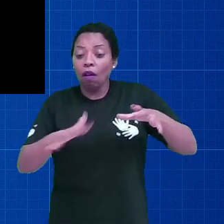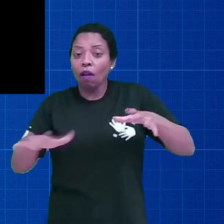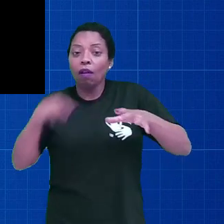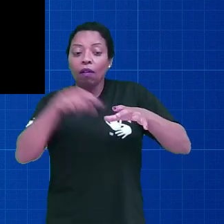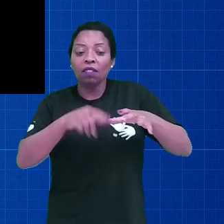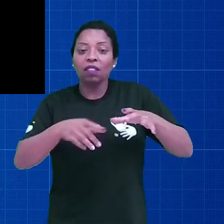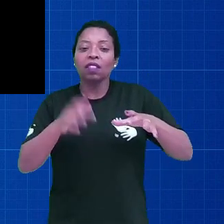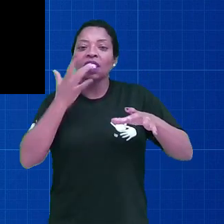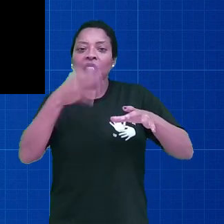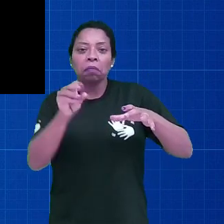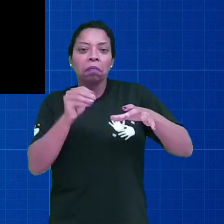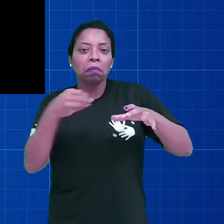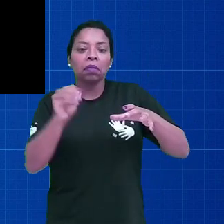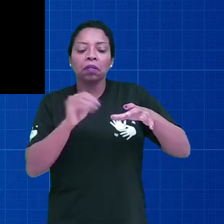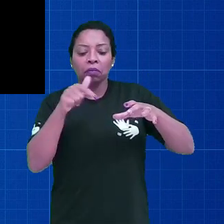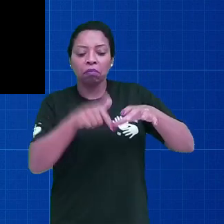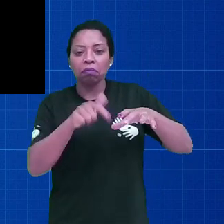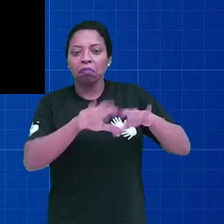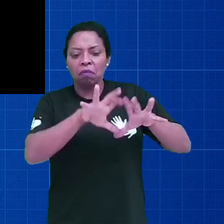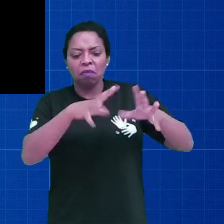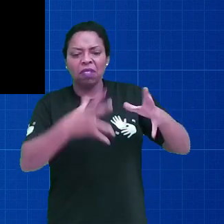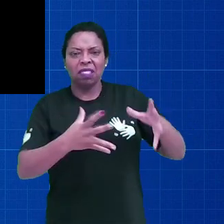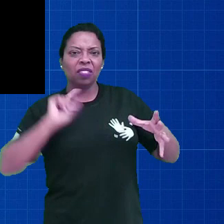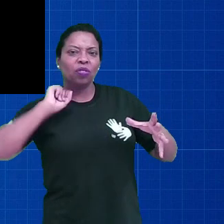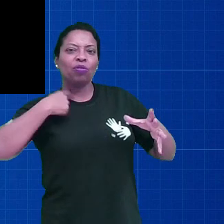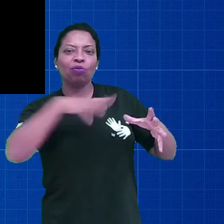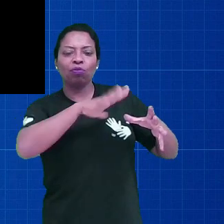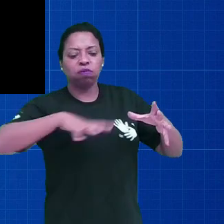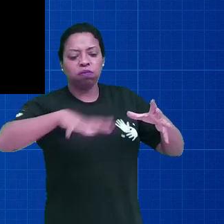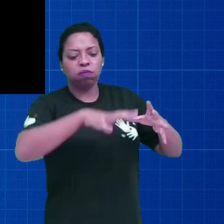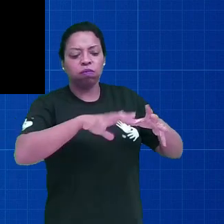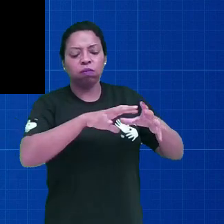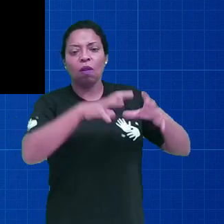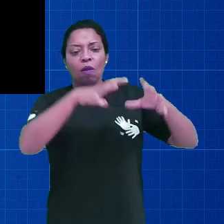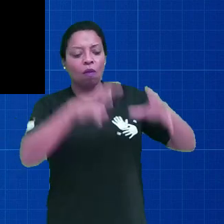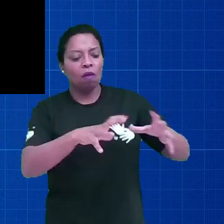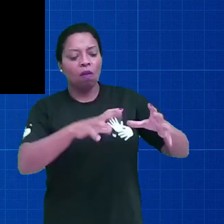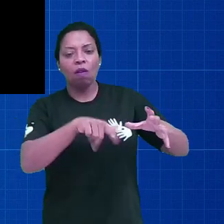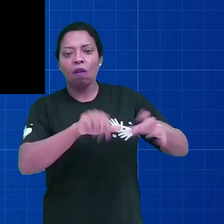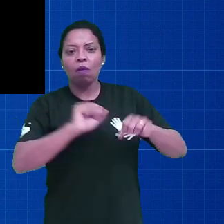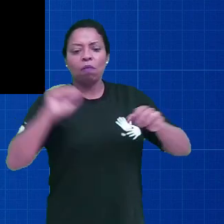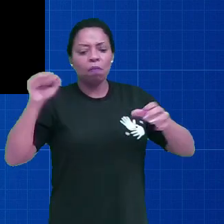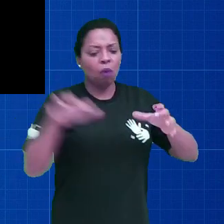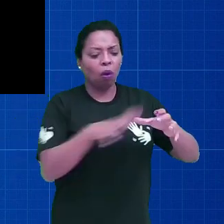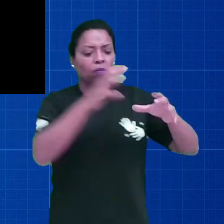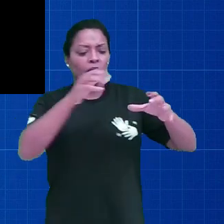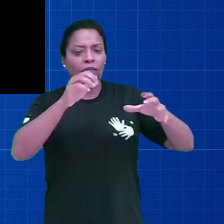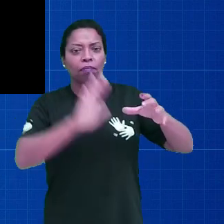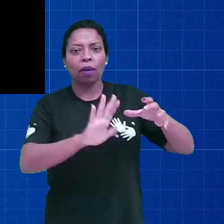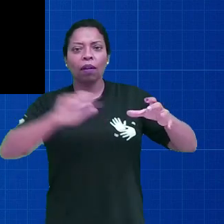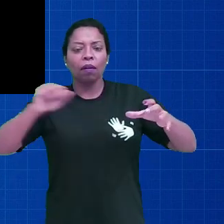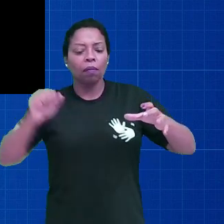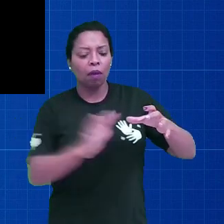de plástico, né, ou as ilhas de lixo, né, que se concentram nos oceanos em função